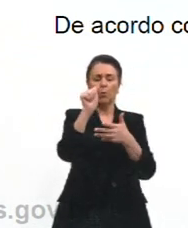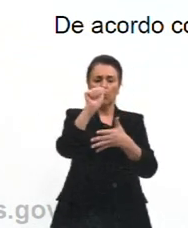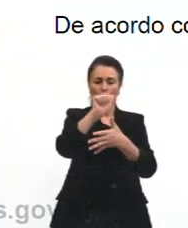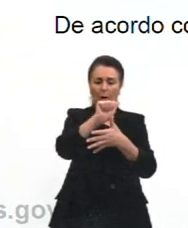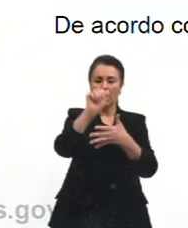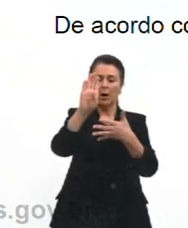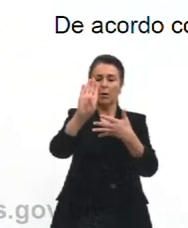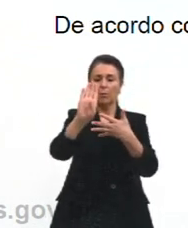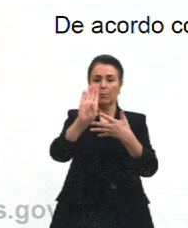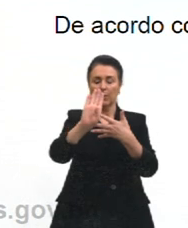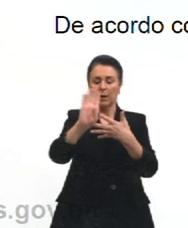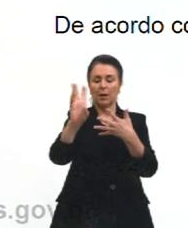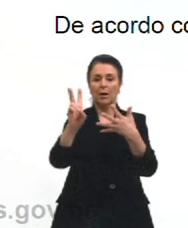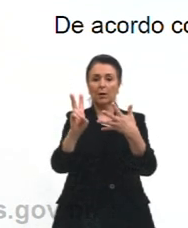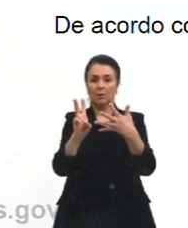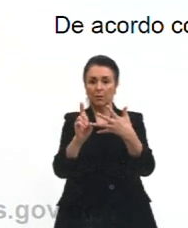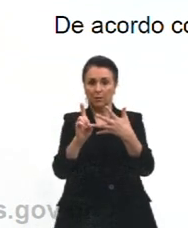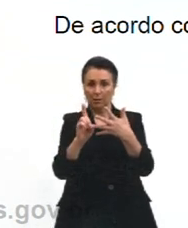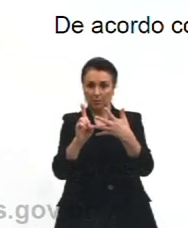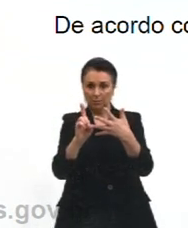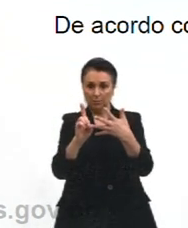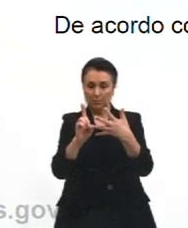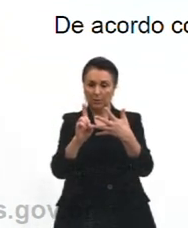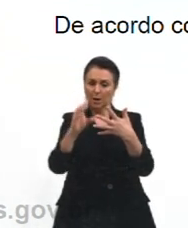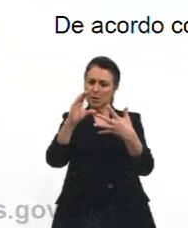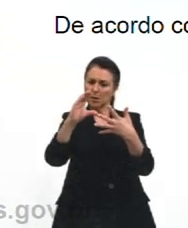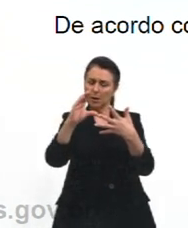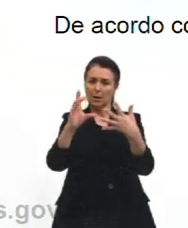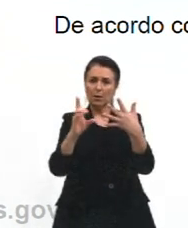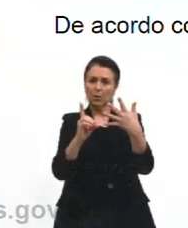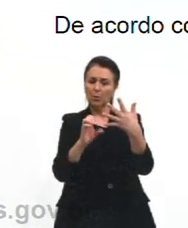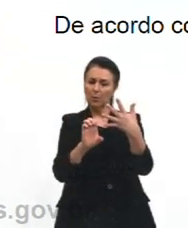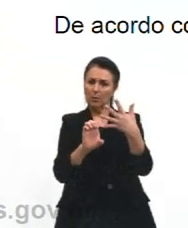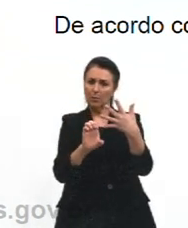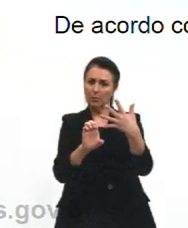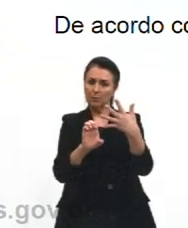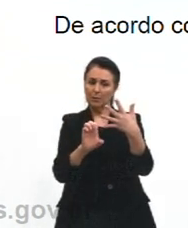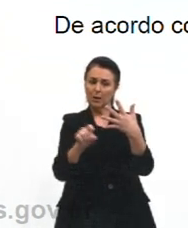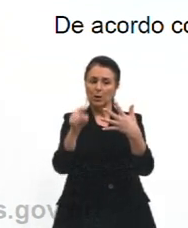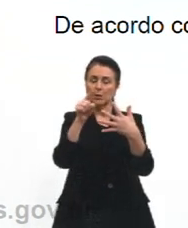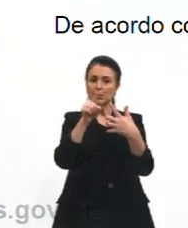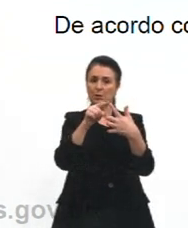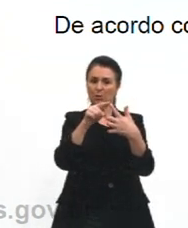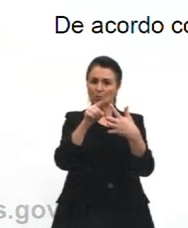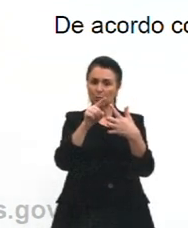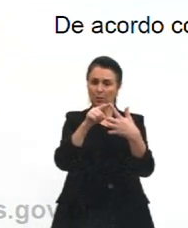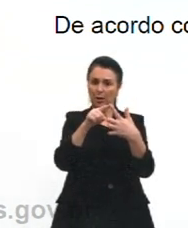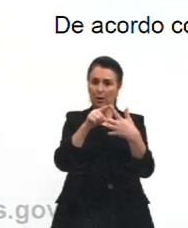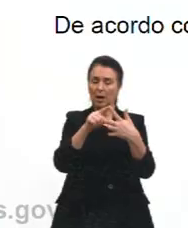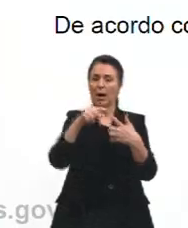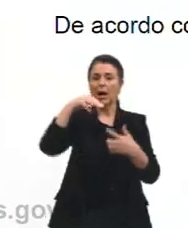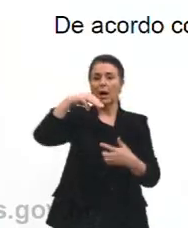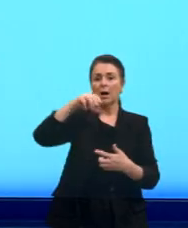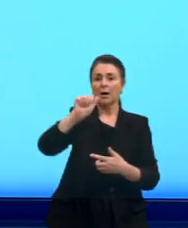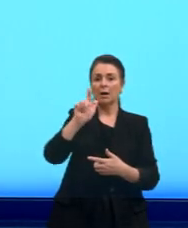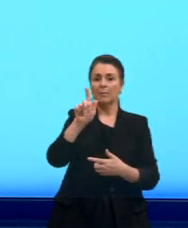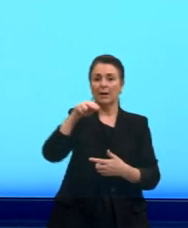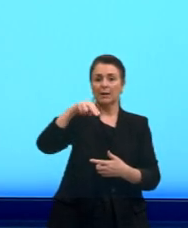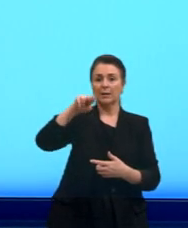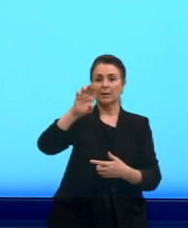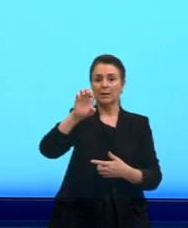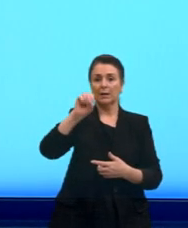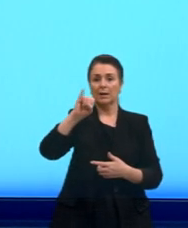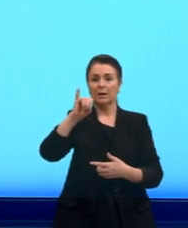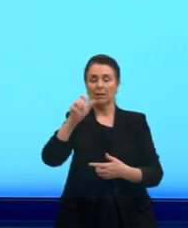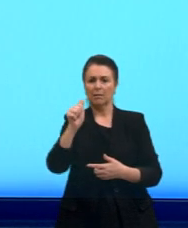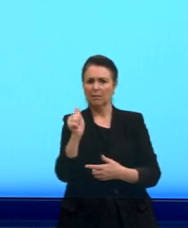o de as e o e o segundo leite de magnésia eu falei para vocês Cleide magnésio é uma base mas vamos ver o que que deu no